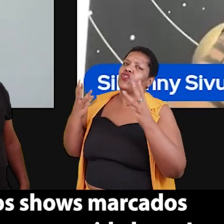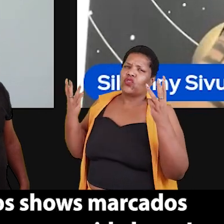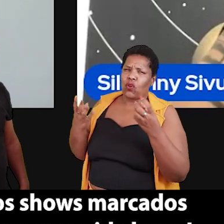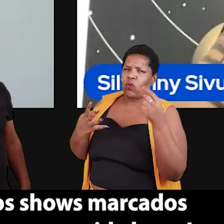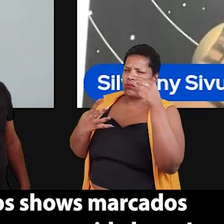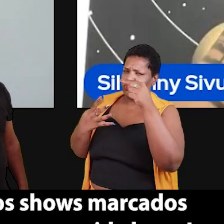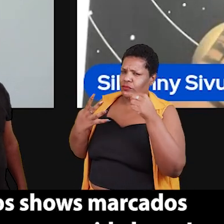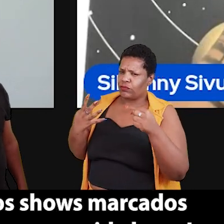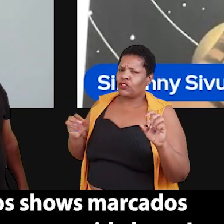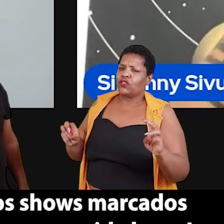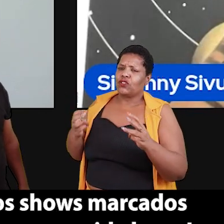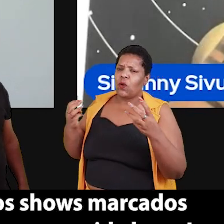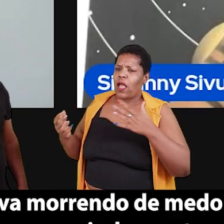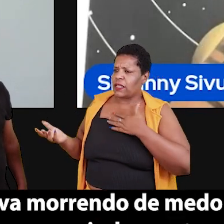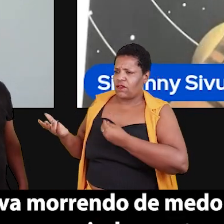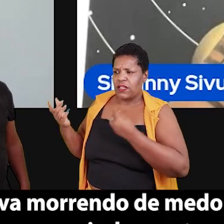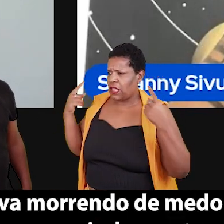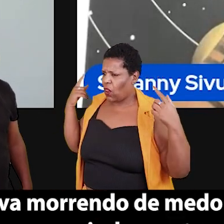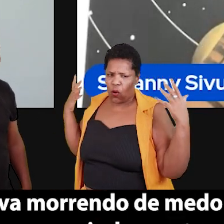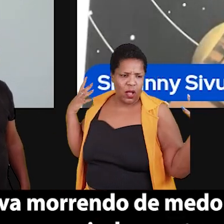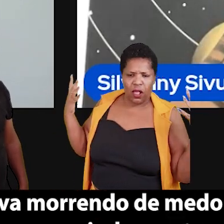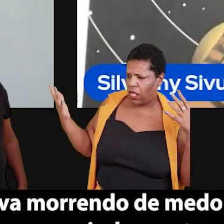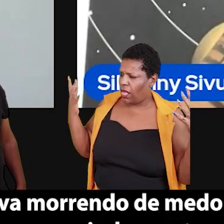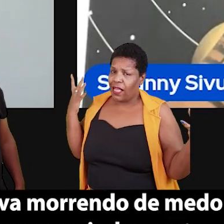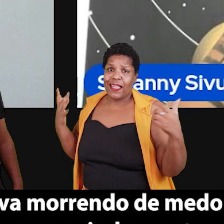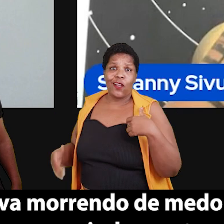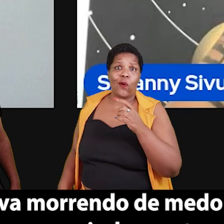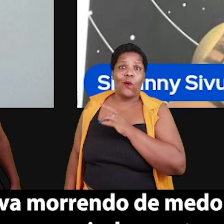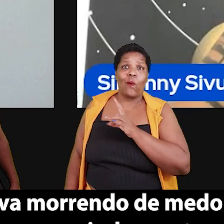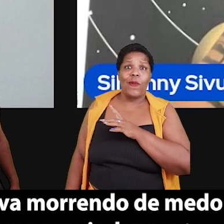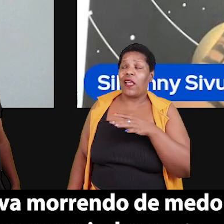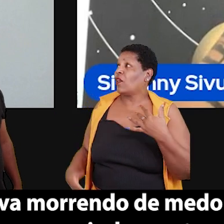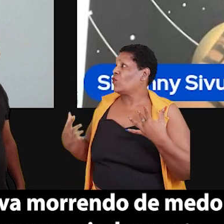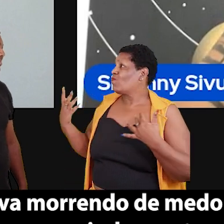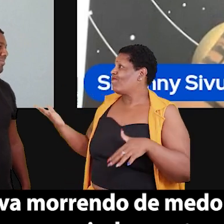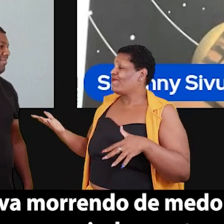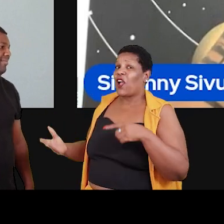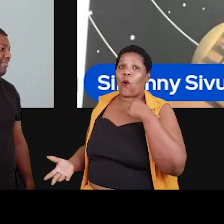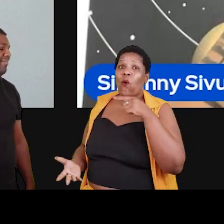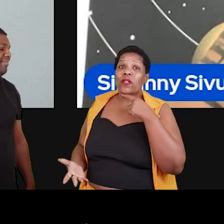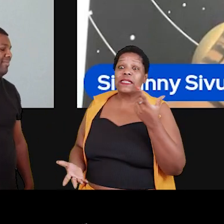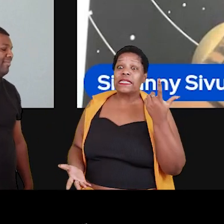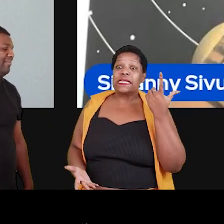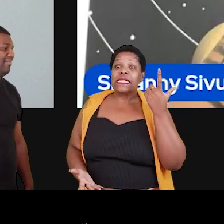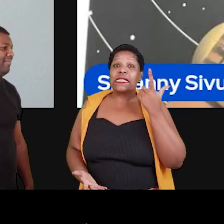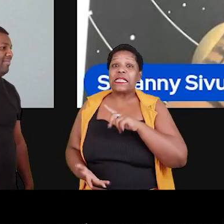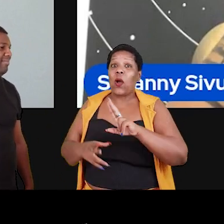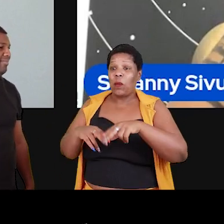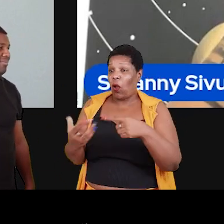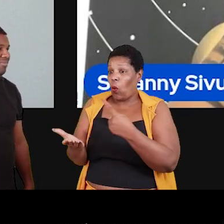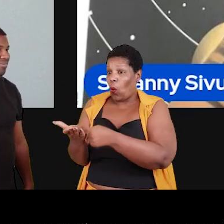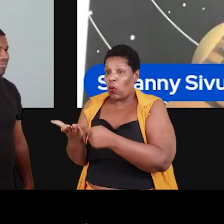shows marcados, e eu com essa vida louca, e eu tava morrendo de medo de não conseguir dar conta por conta dos